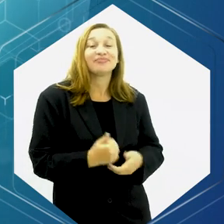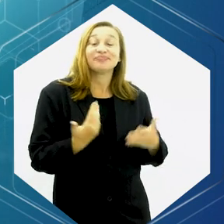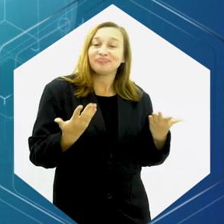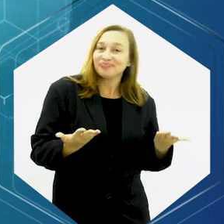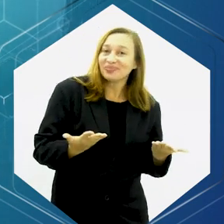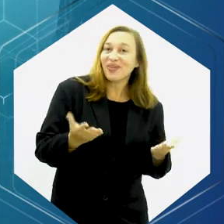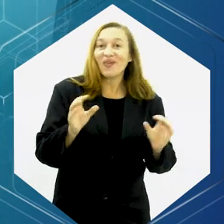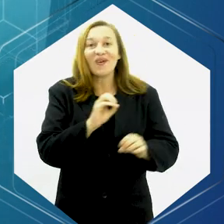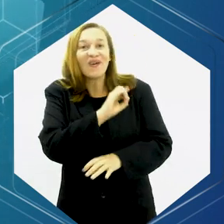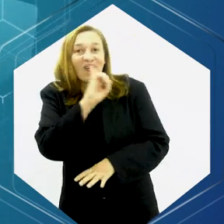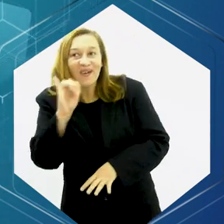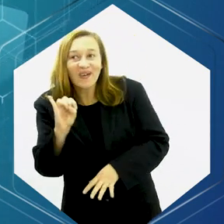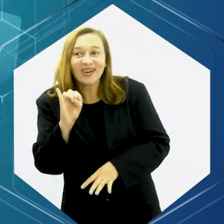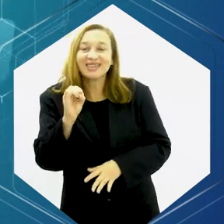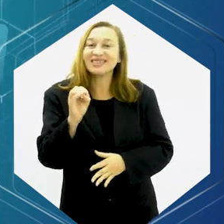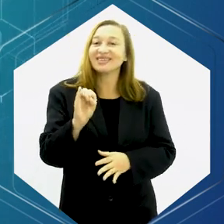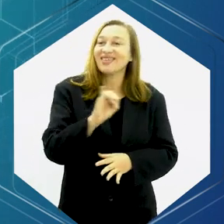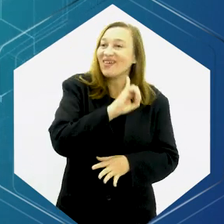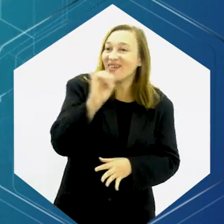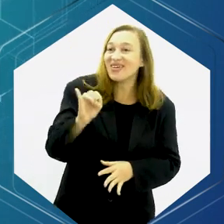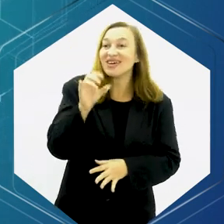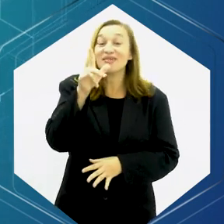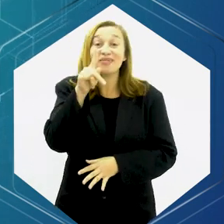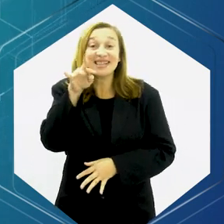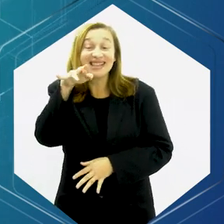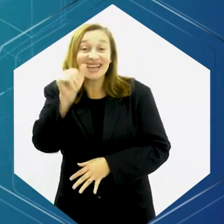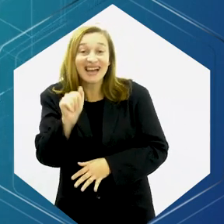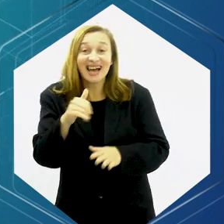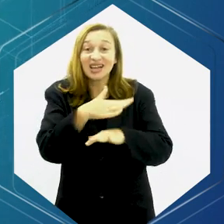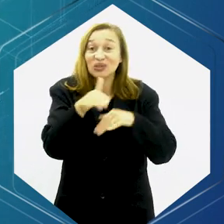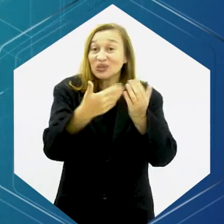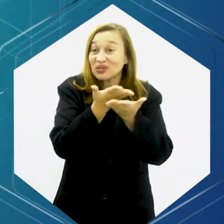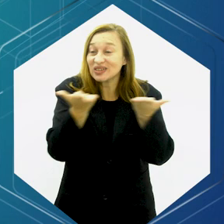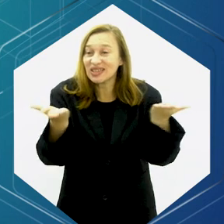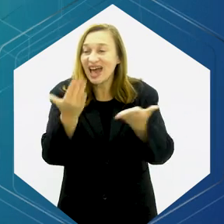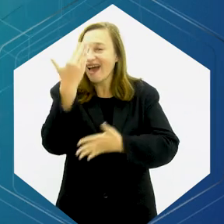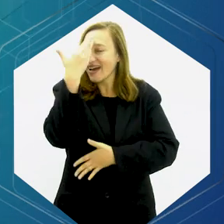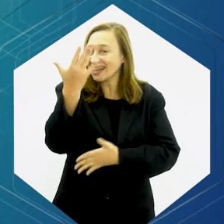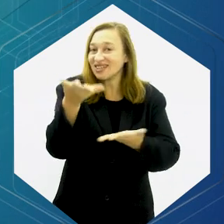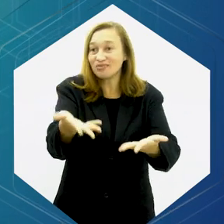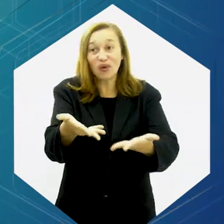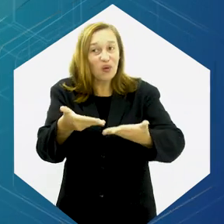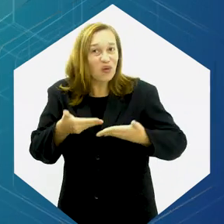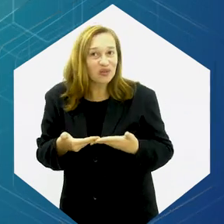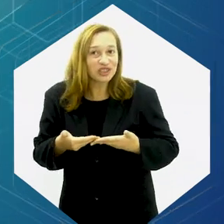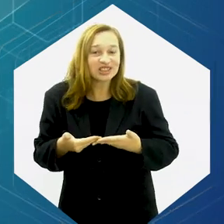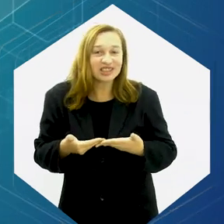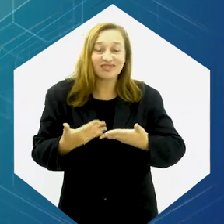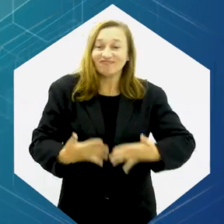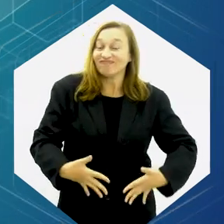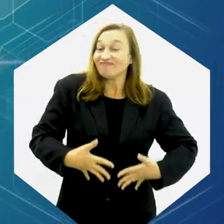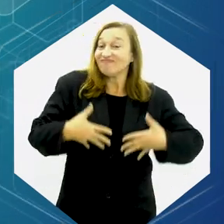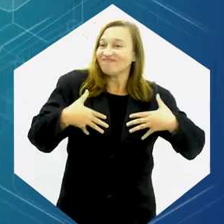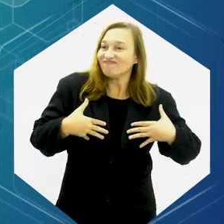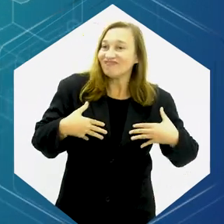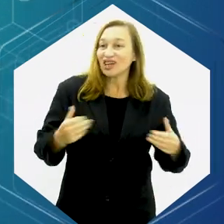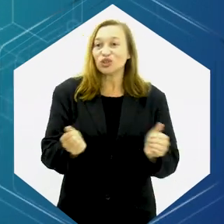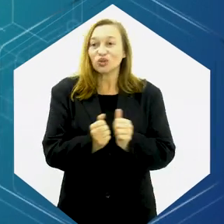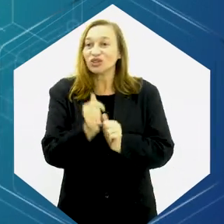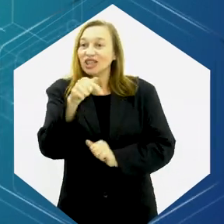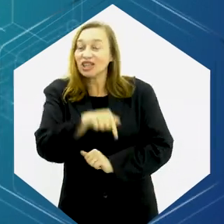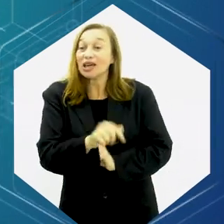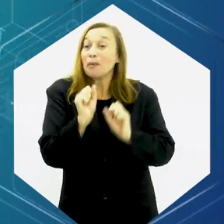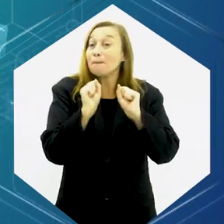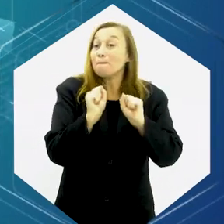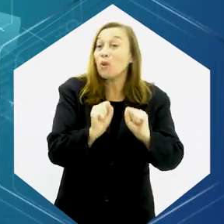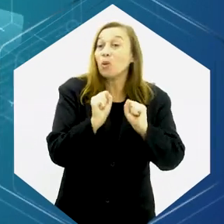eh olá olá a todos Olá Priscila eh primeiramente Agradeço pelo convite é um prazer enorme estar aqui